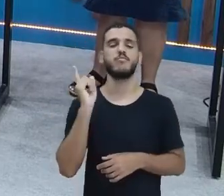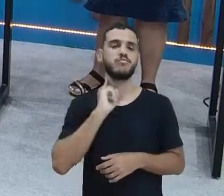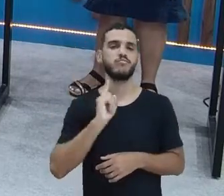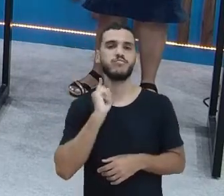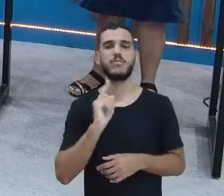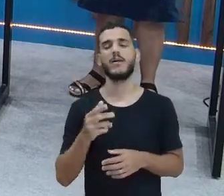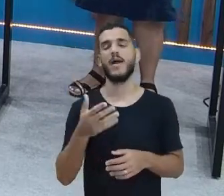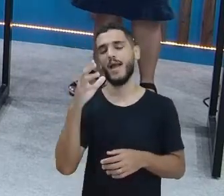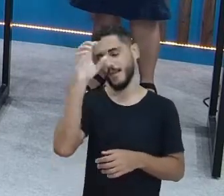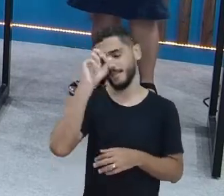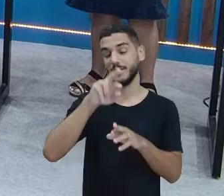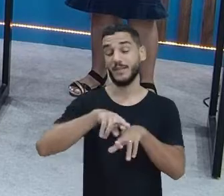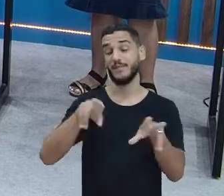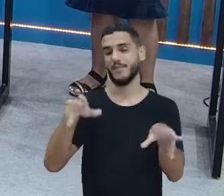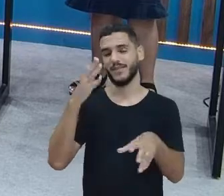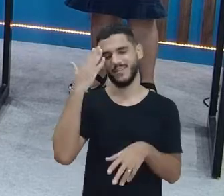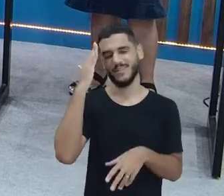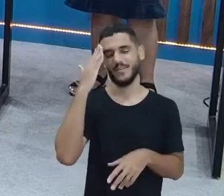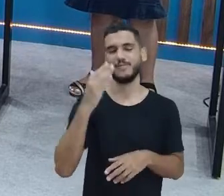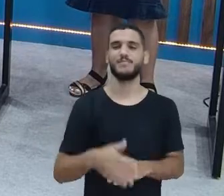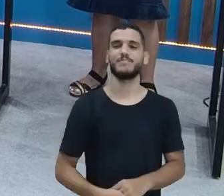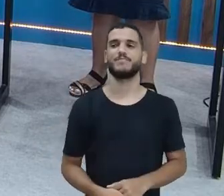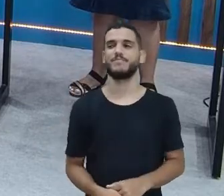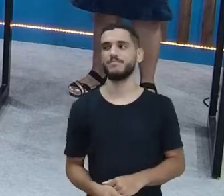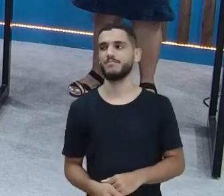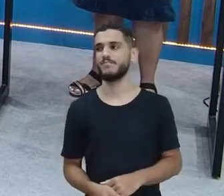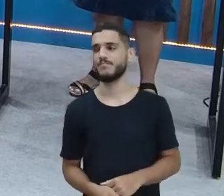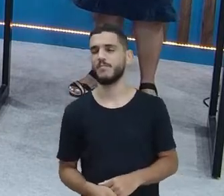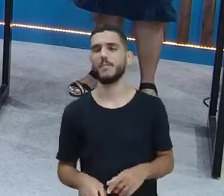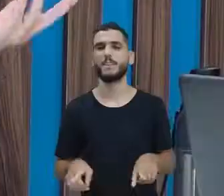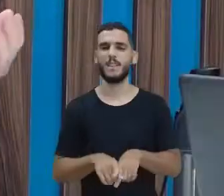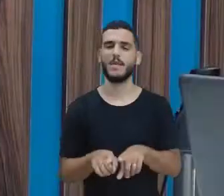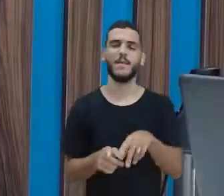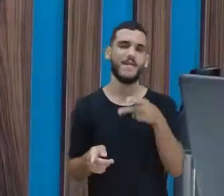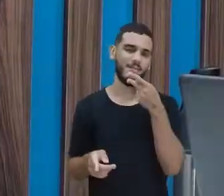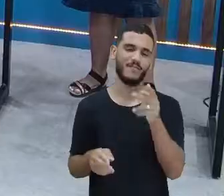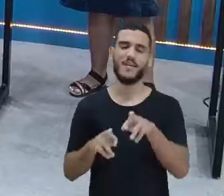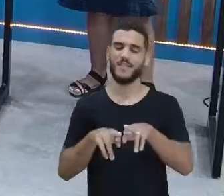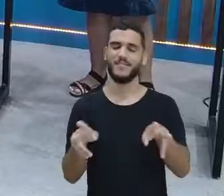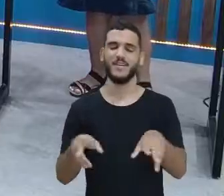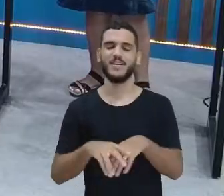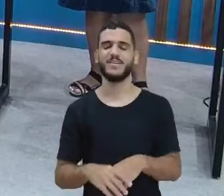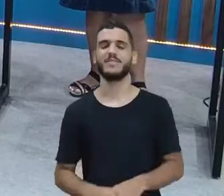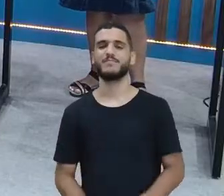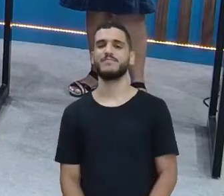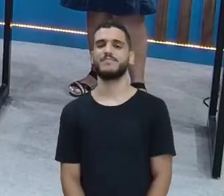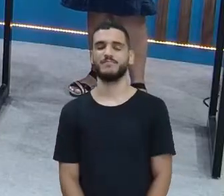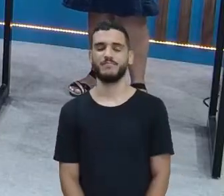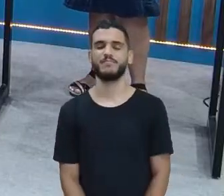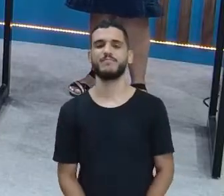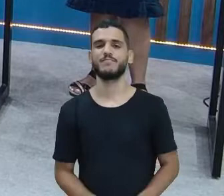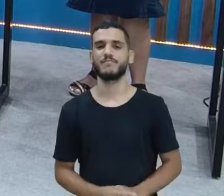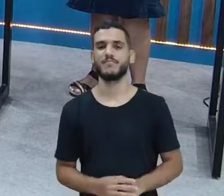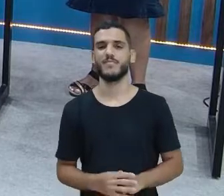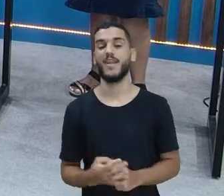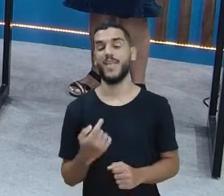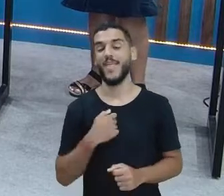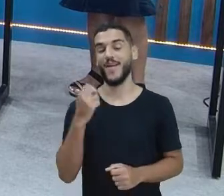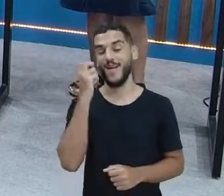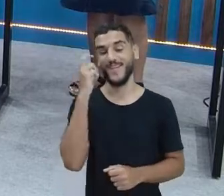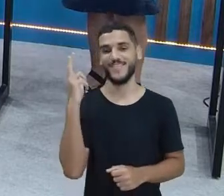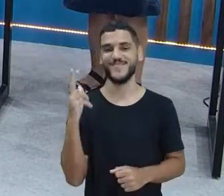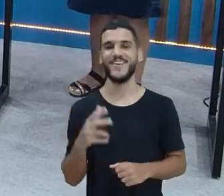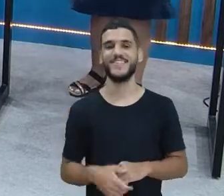diferente da gente aqui. É verdade. Né? Até mesmo que a gente fala diferente, né? Isso, sotaque diferente. Mudança, é isso mesmo. Olha, eu tô ficando esperta. Vamos